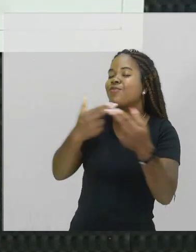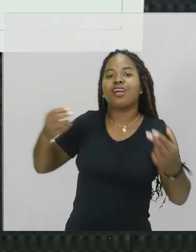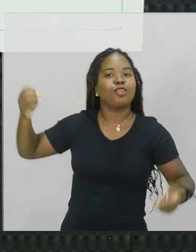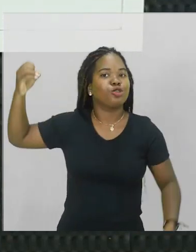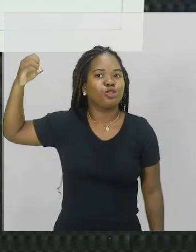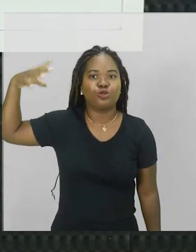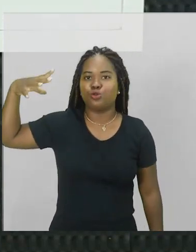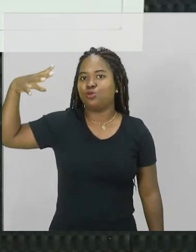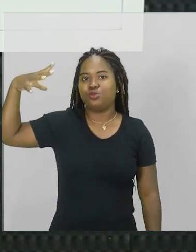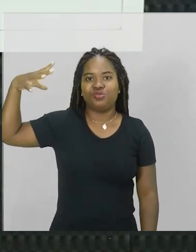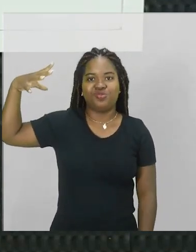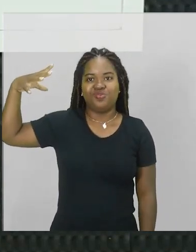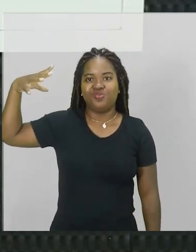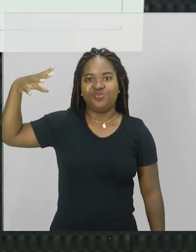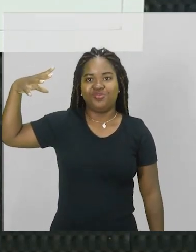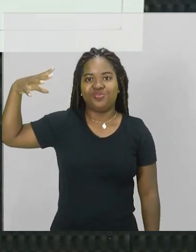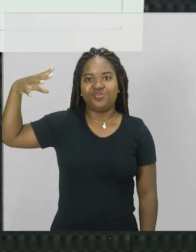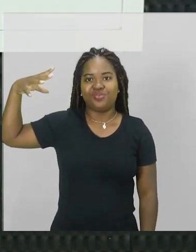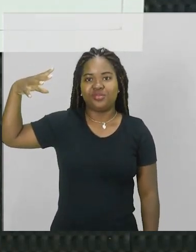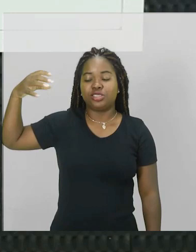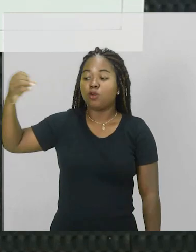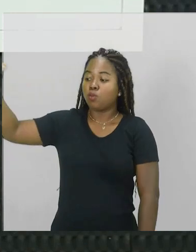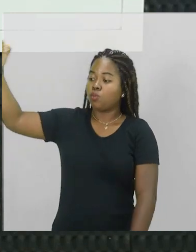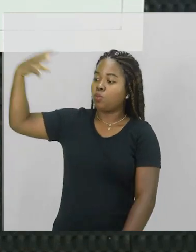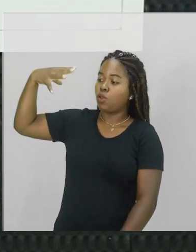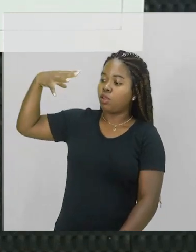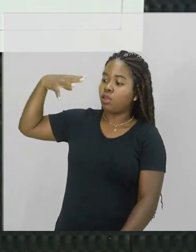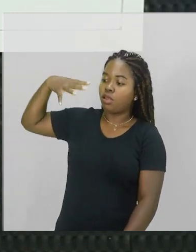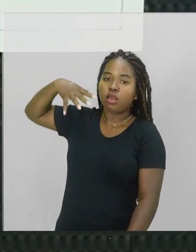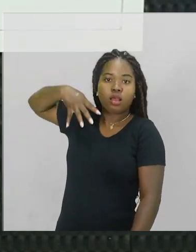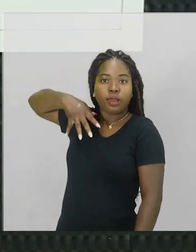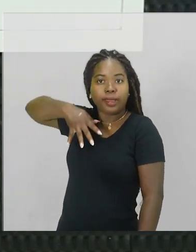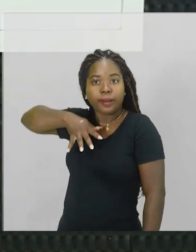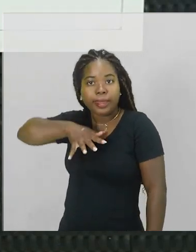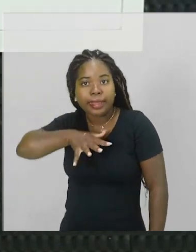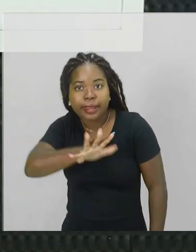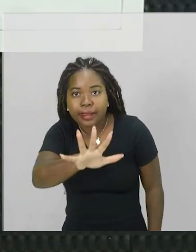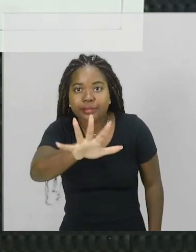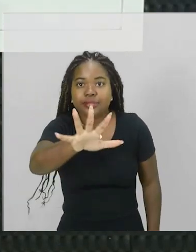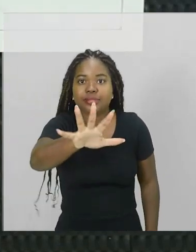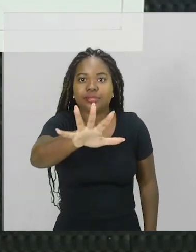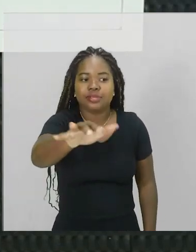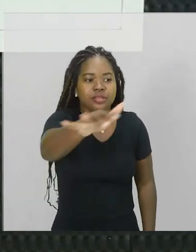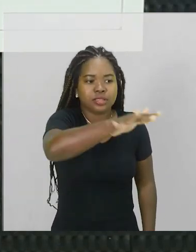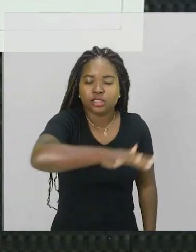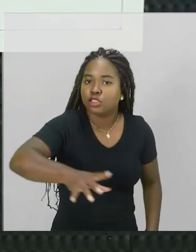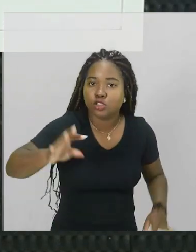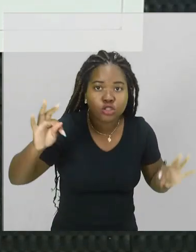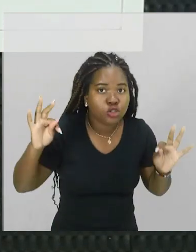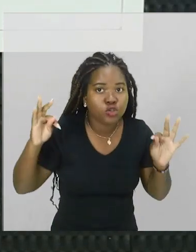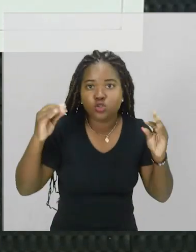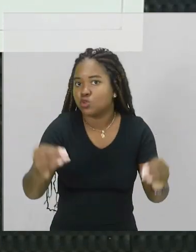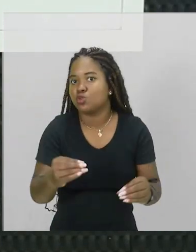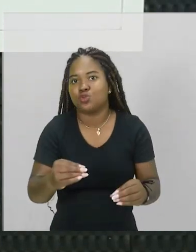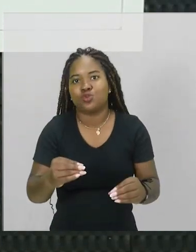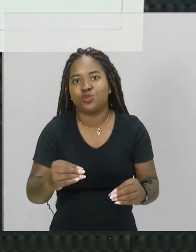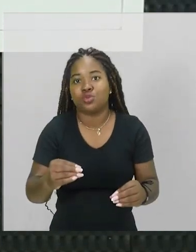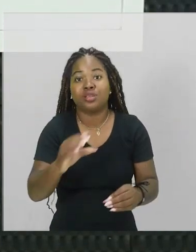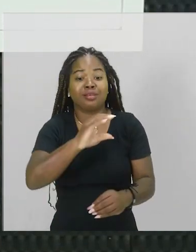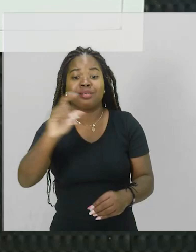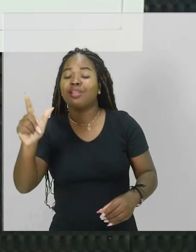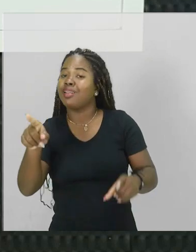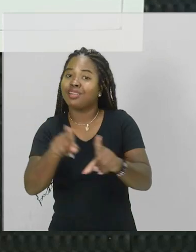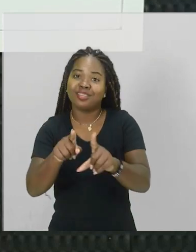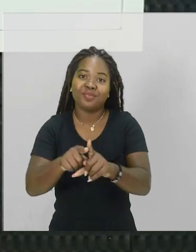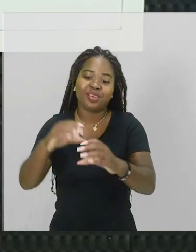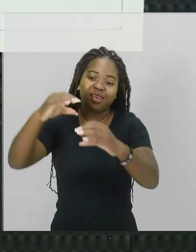elas estão incidindo sobre o meu corpo e estão refletindo em todo o ambiente, inclusive para a lente da